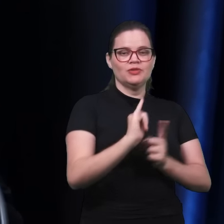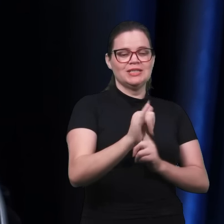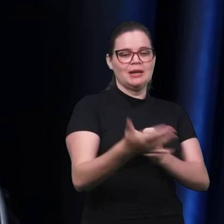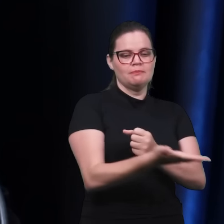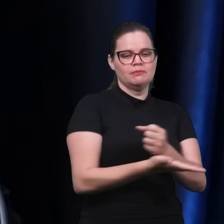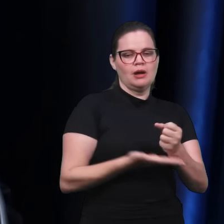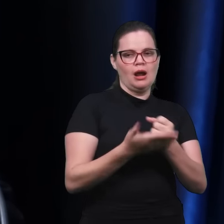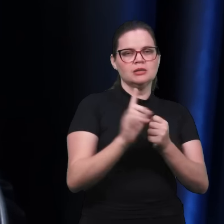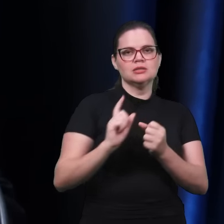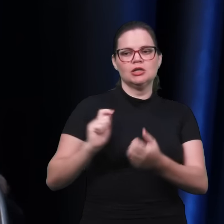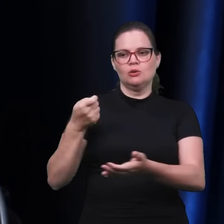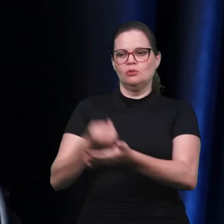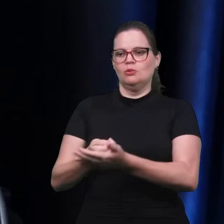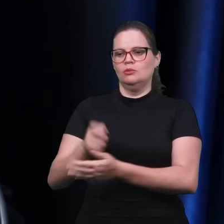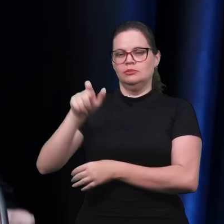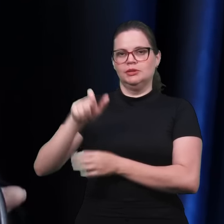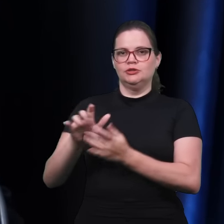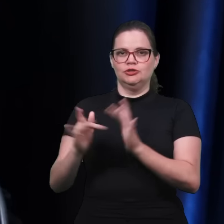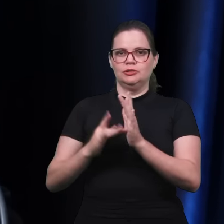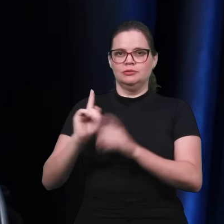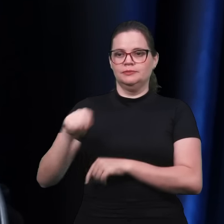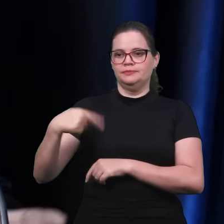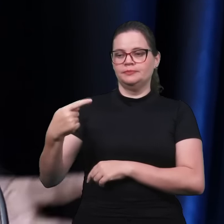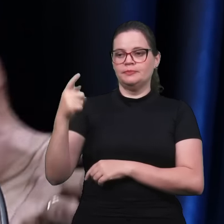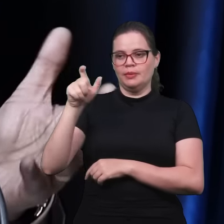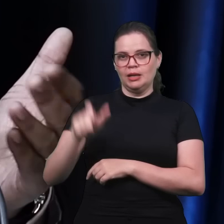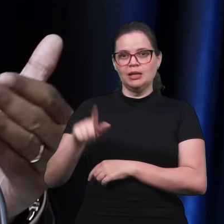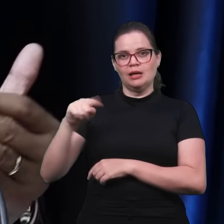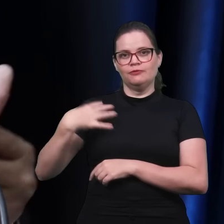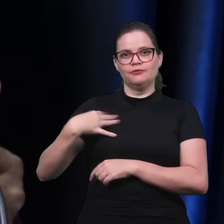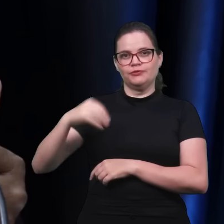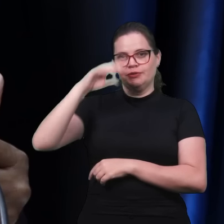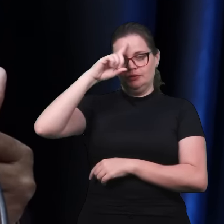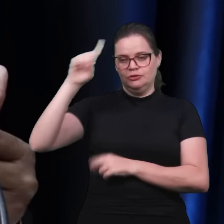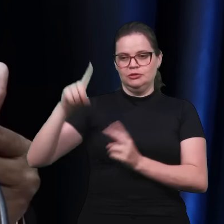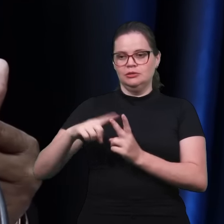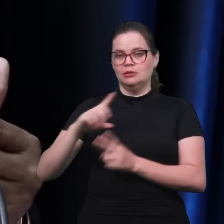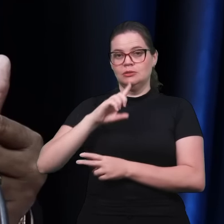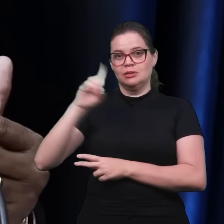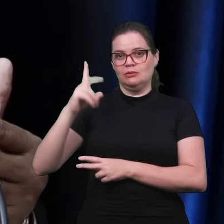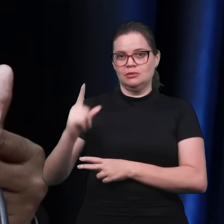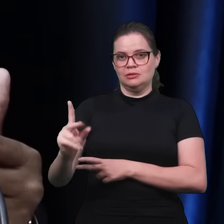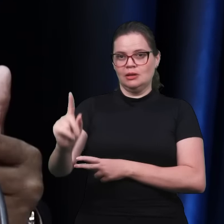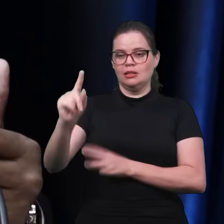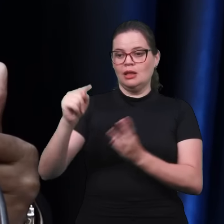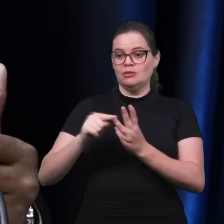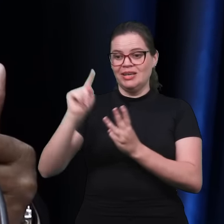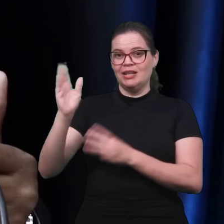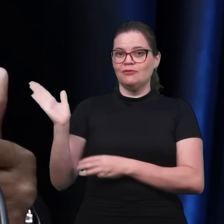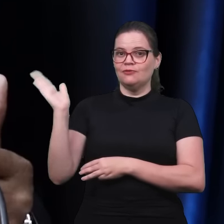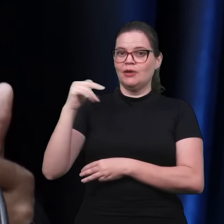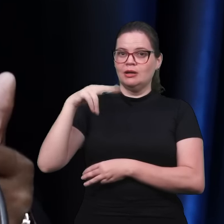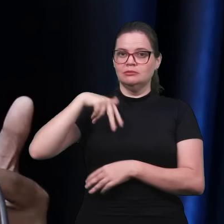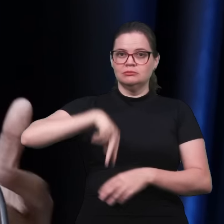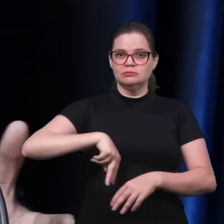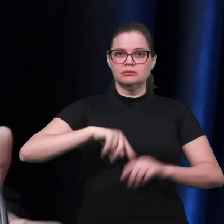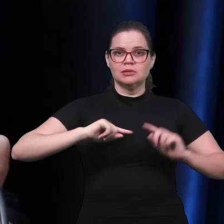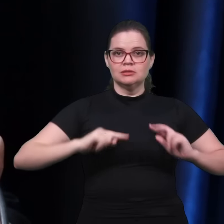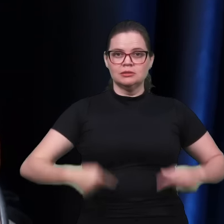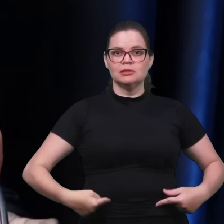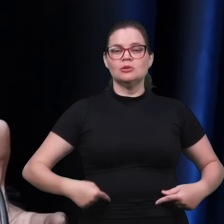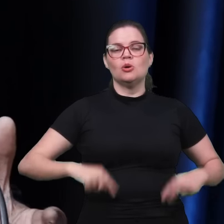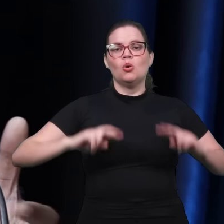Deus, eterno, Deus Filho, que se fez carne. Então, agora nesse momento, principalmente agora quando